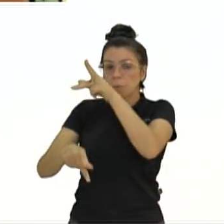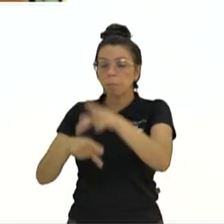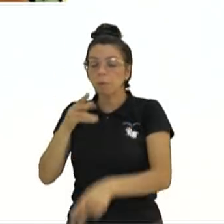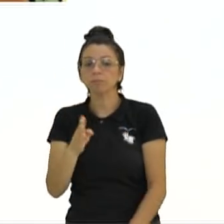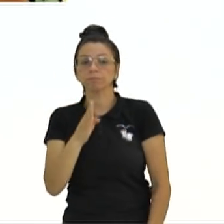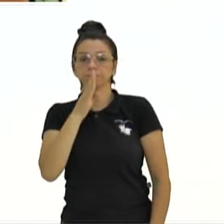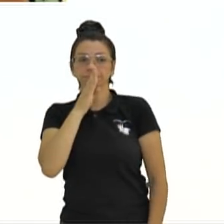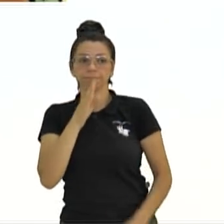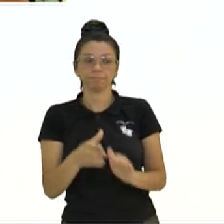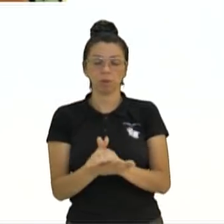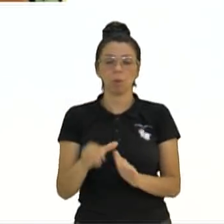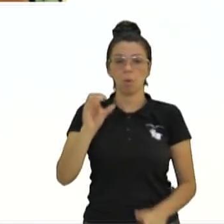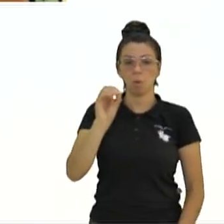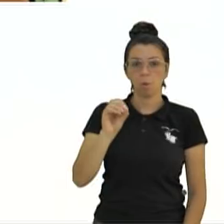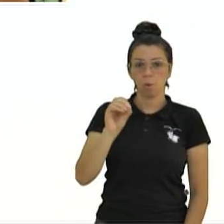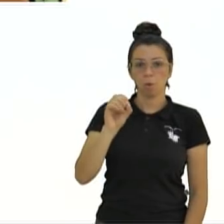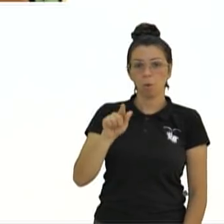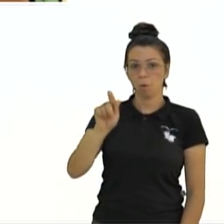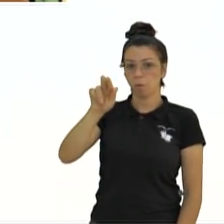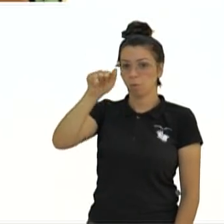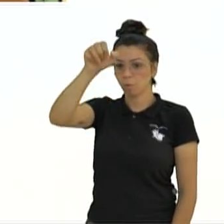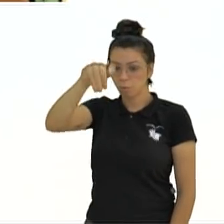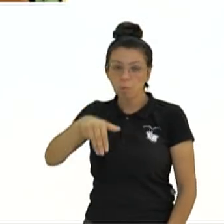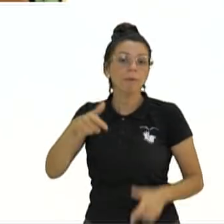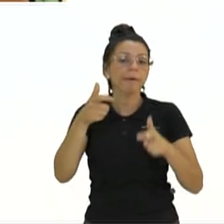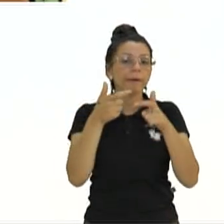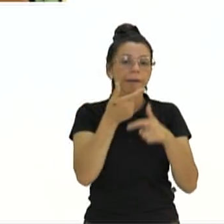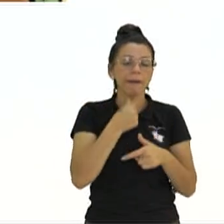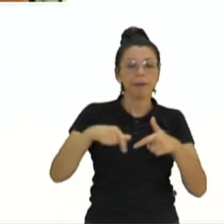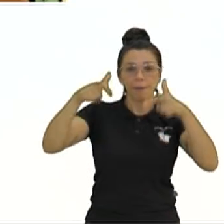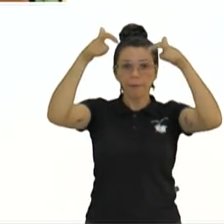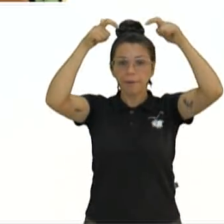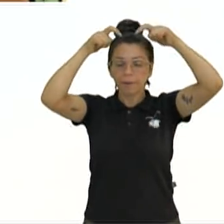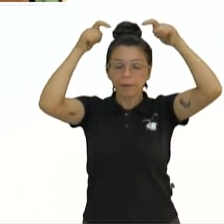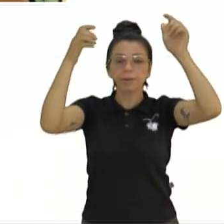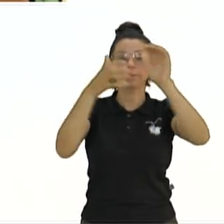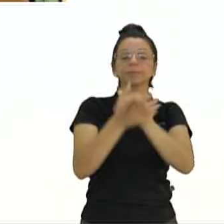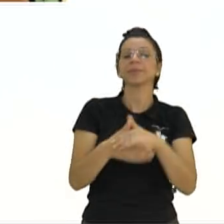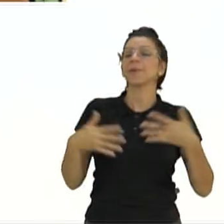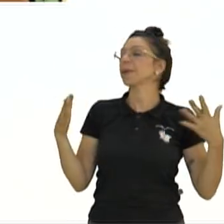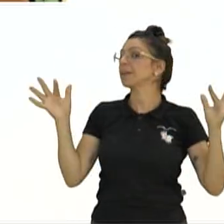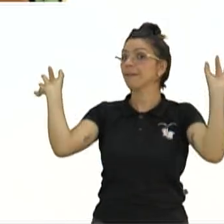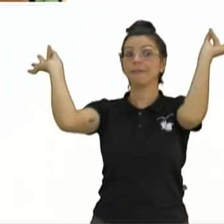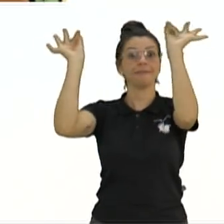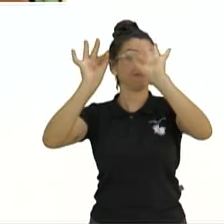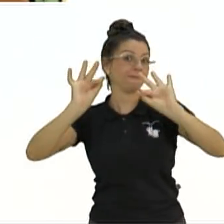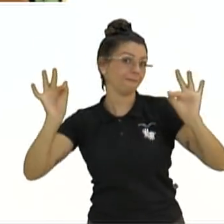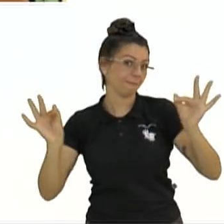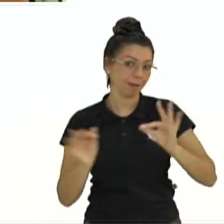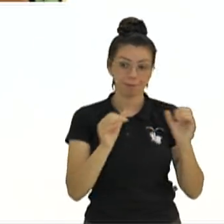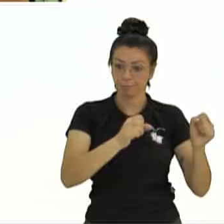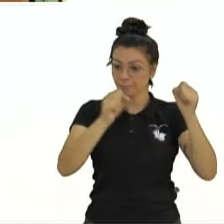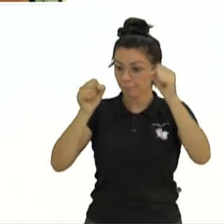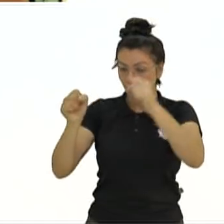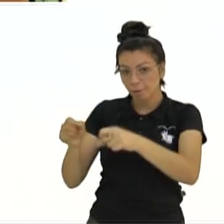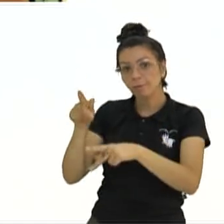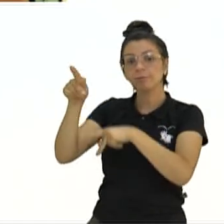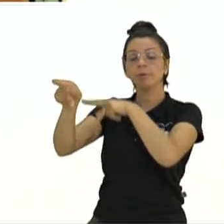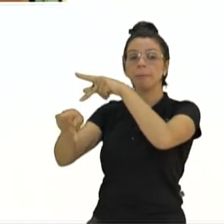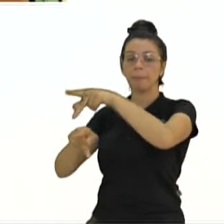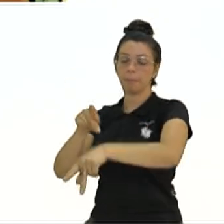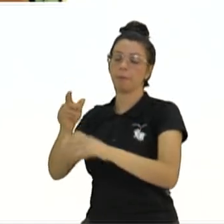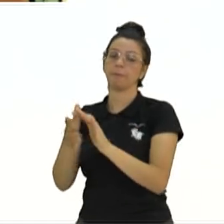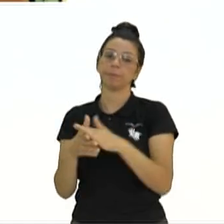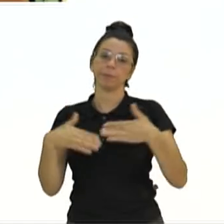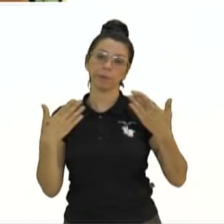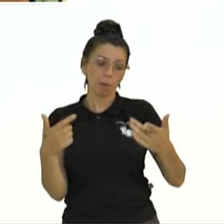era o rei da cidade de Irê. Ele governava seu povo alegremente, até que um dia a